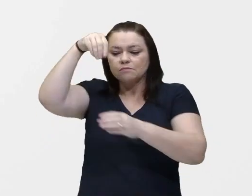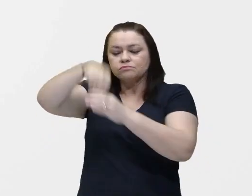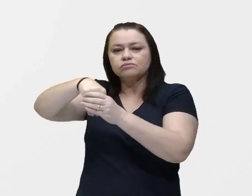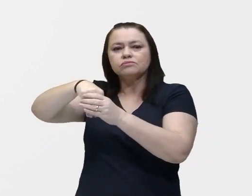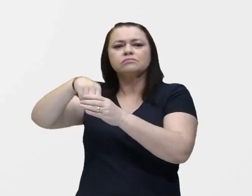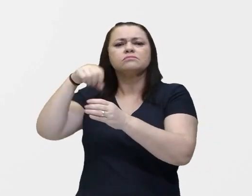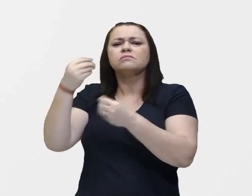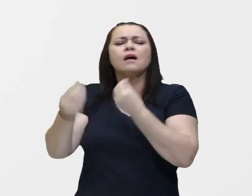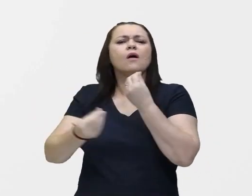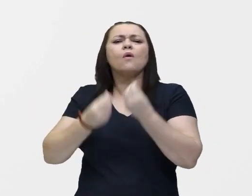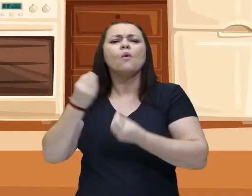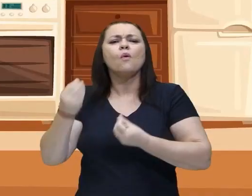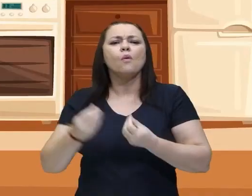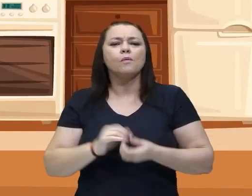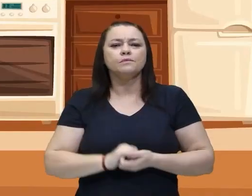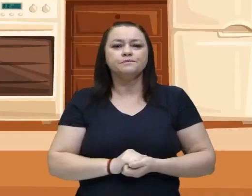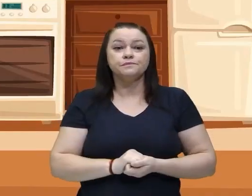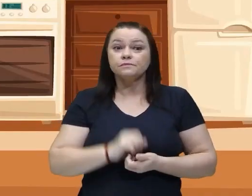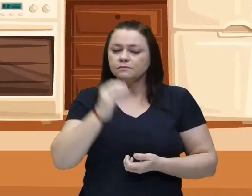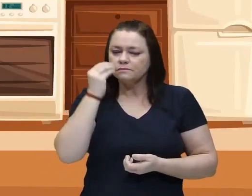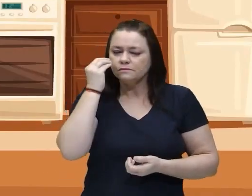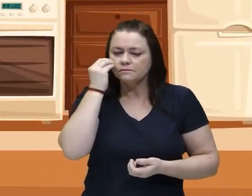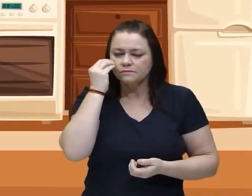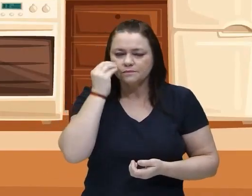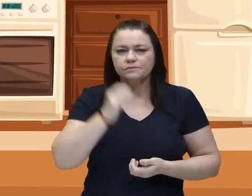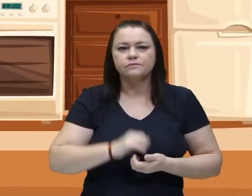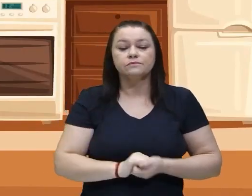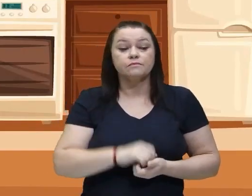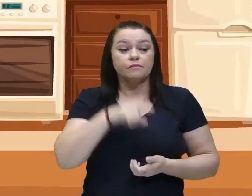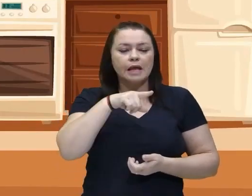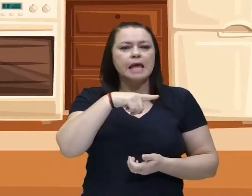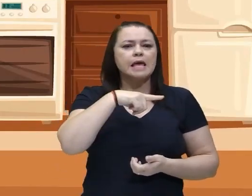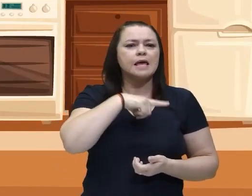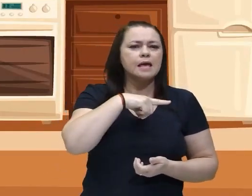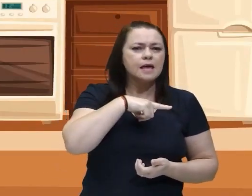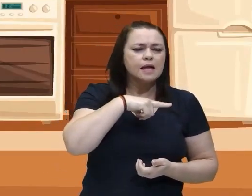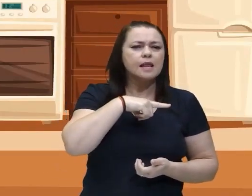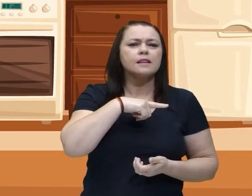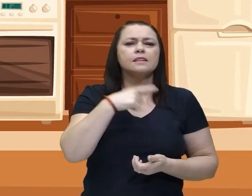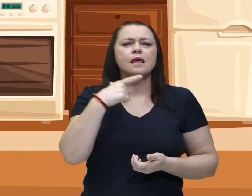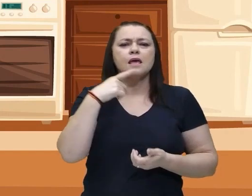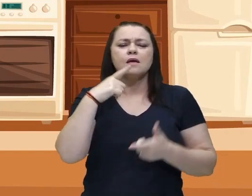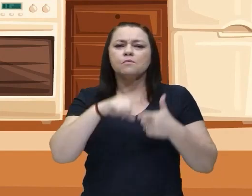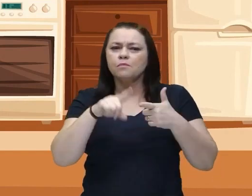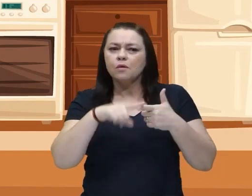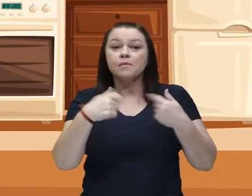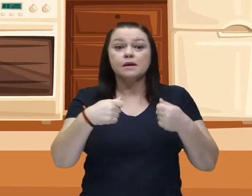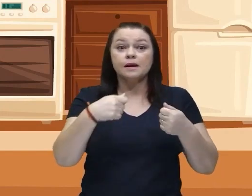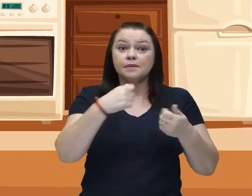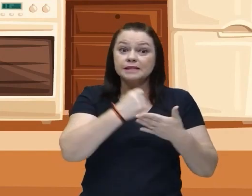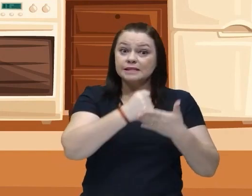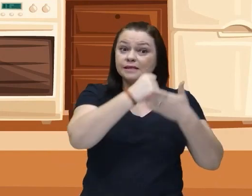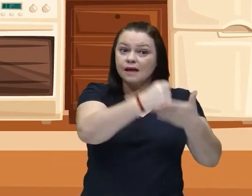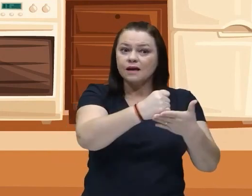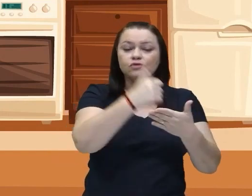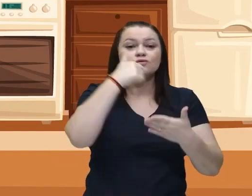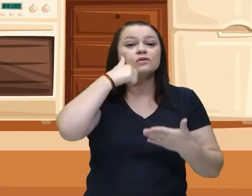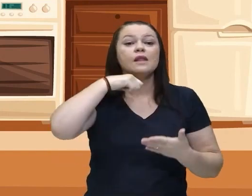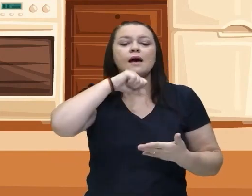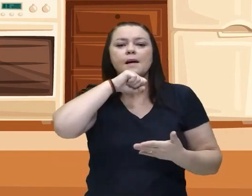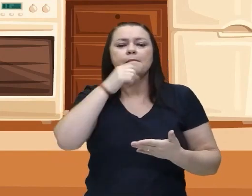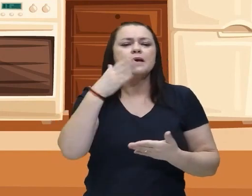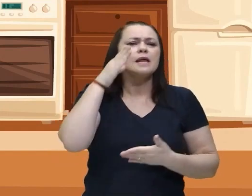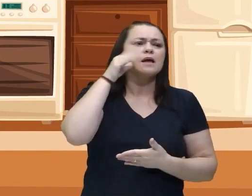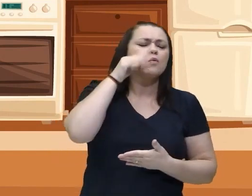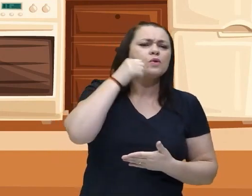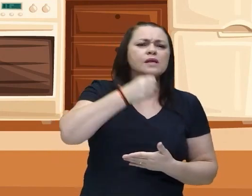comigo. Então, a Fran está com um problema, ela precisa ajudar a mãe dela, tá certo? Ela está curiosa para saber quantas